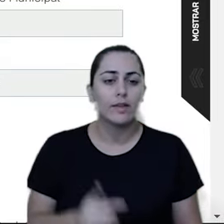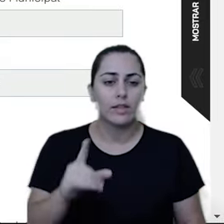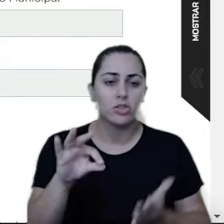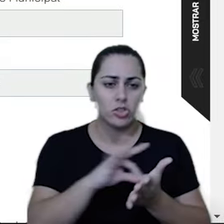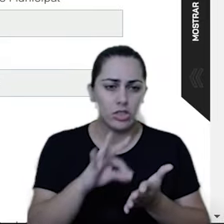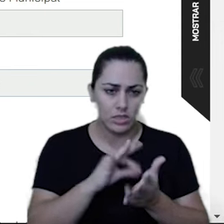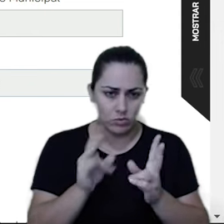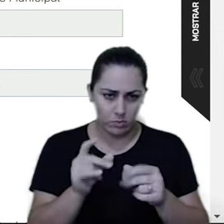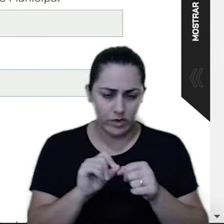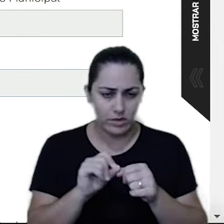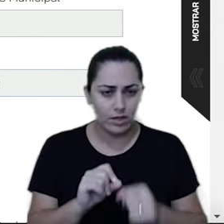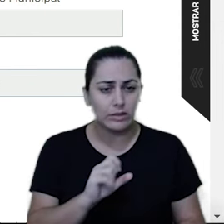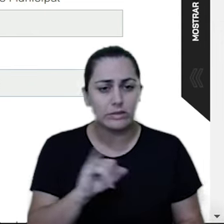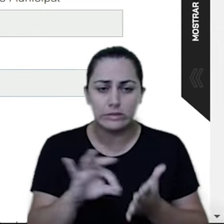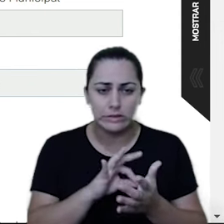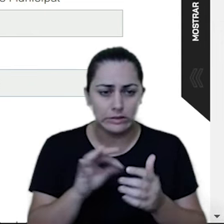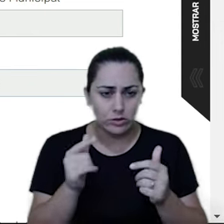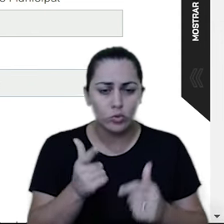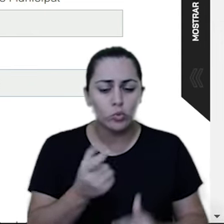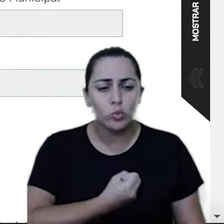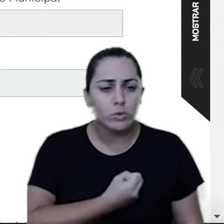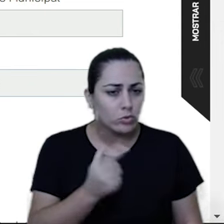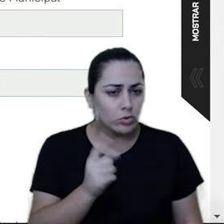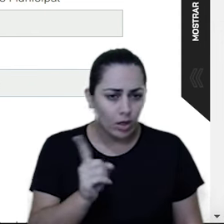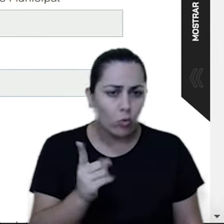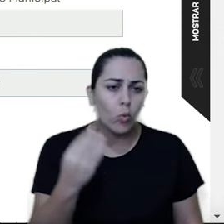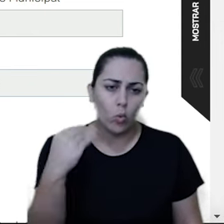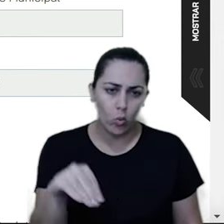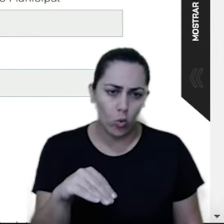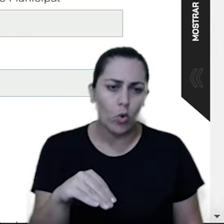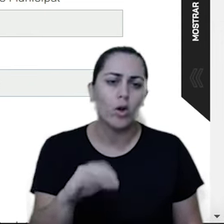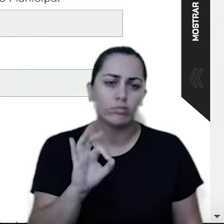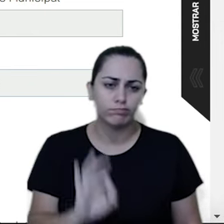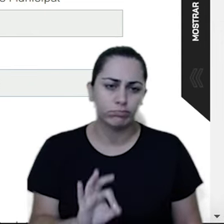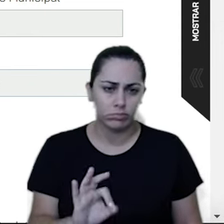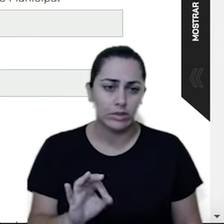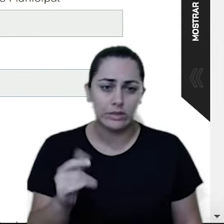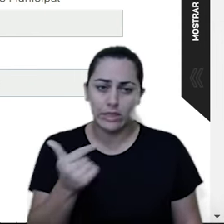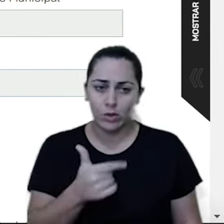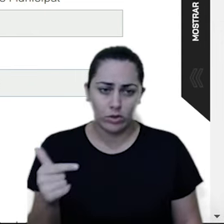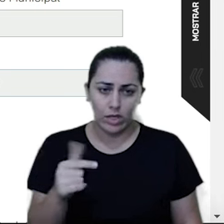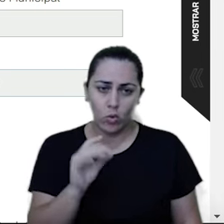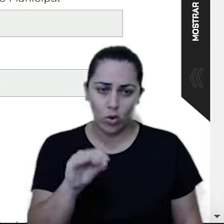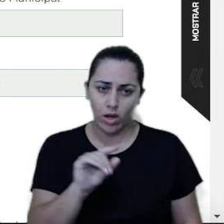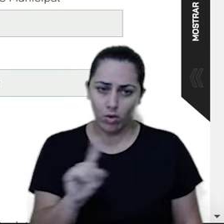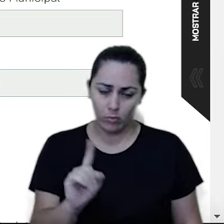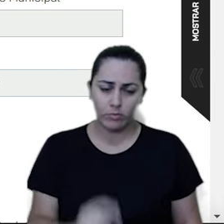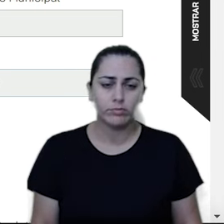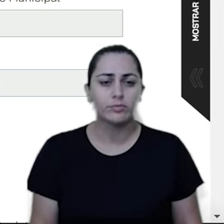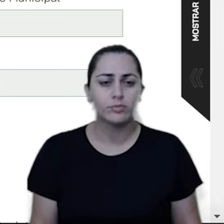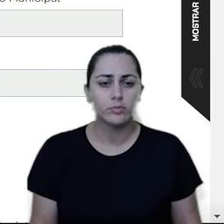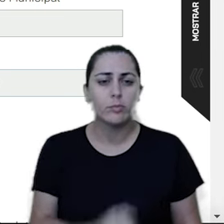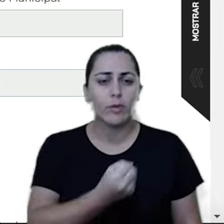inscrição sempre faça isso não tem inscrição coloque tem inscrição coloque como contribuinte não tem é não contribuinte a